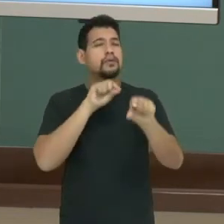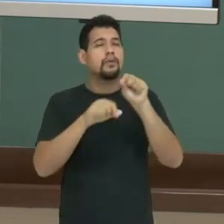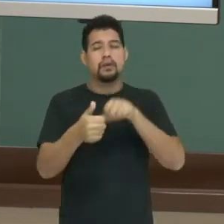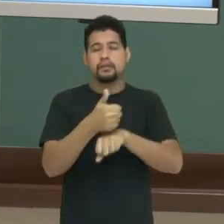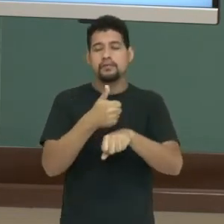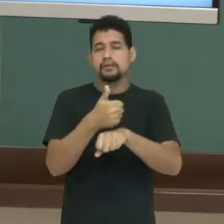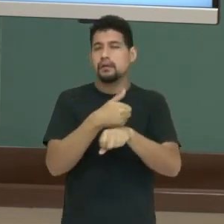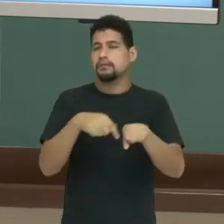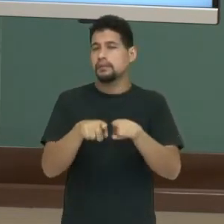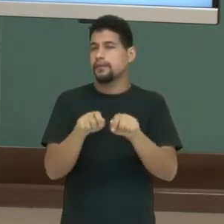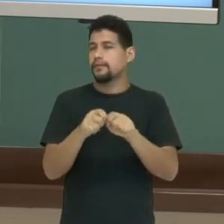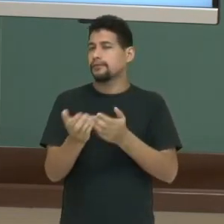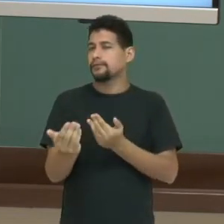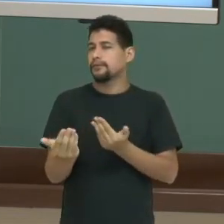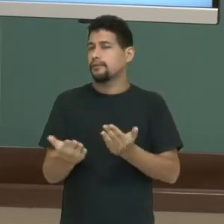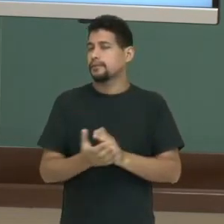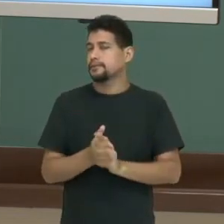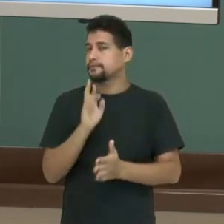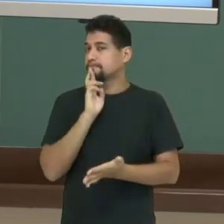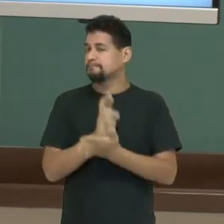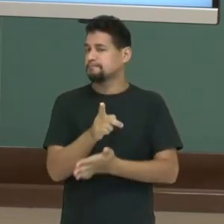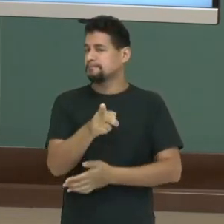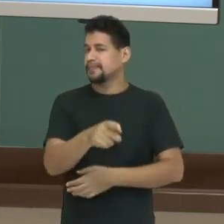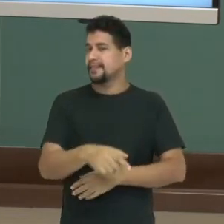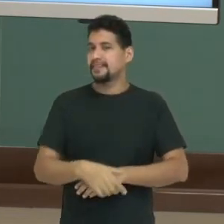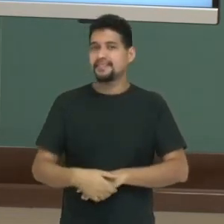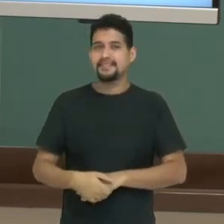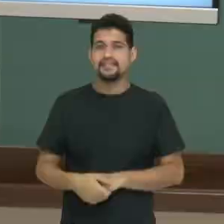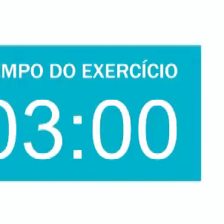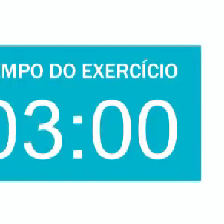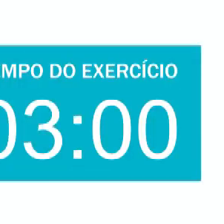profissão feita pelo jovem? Responda.